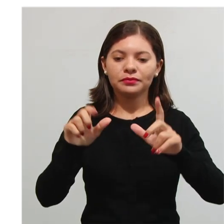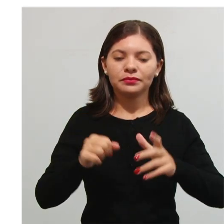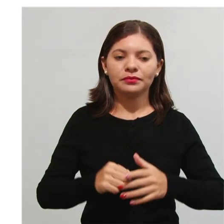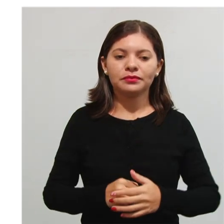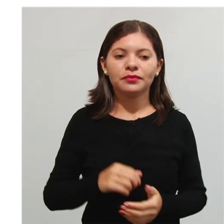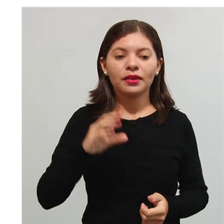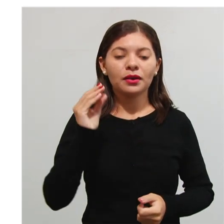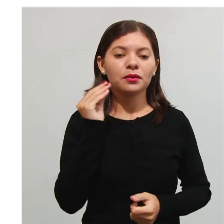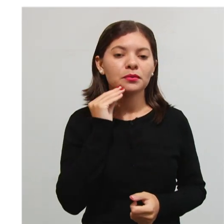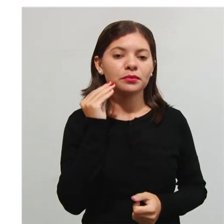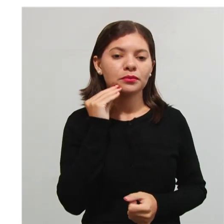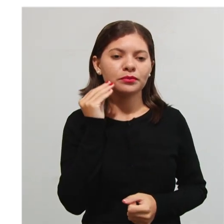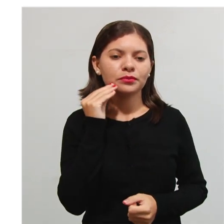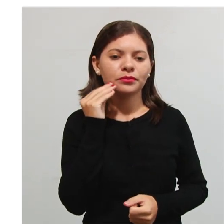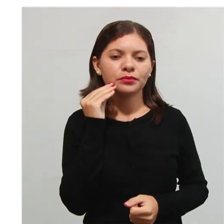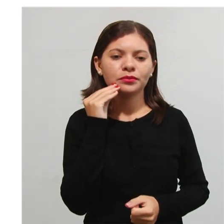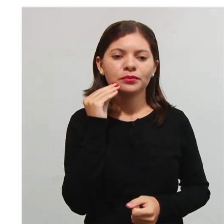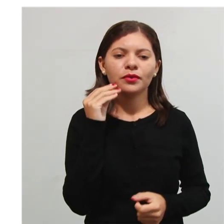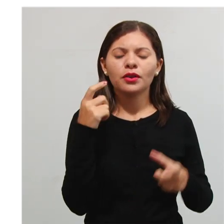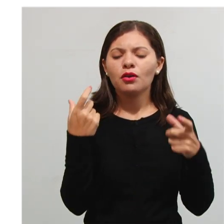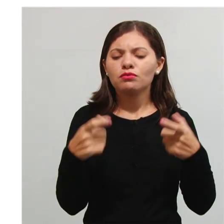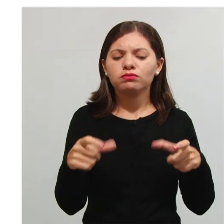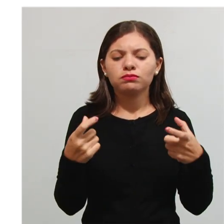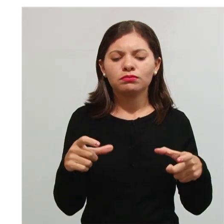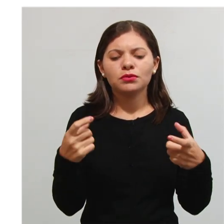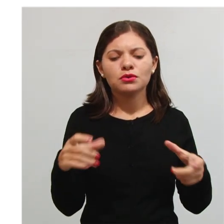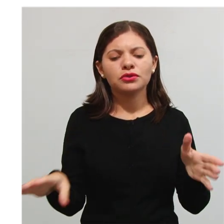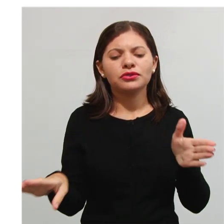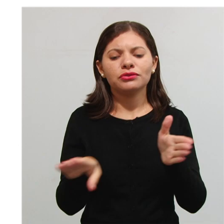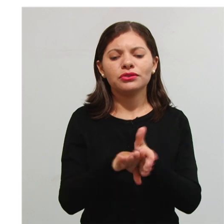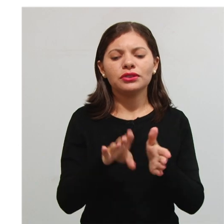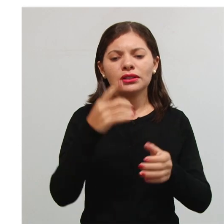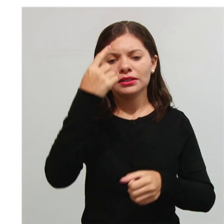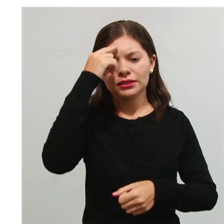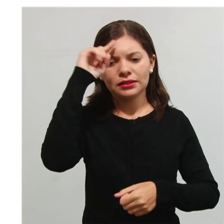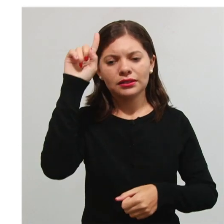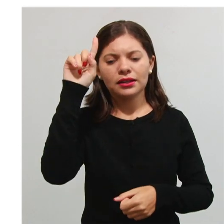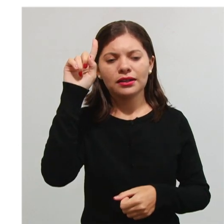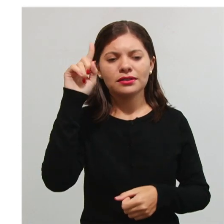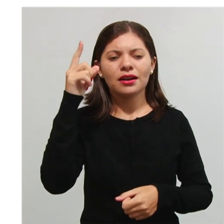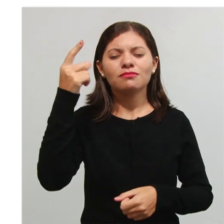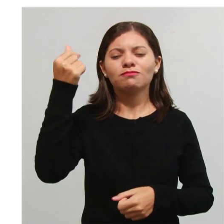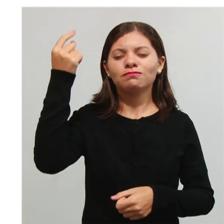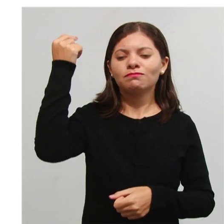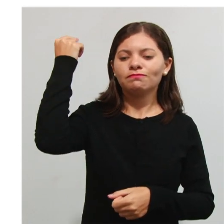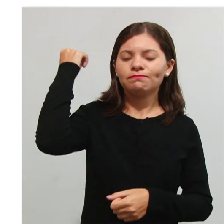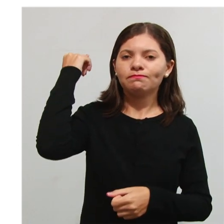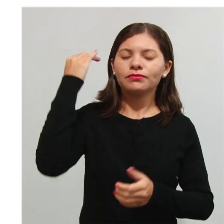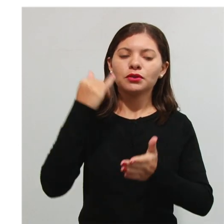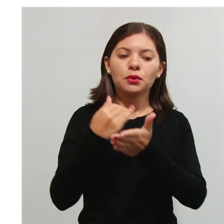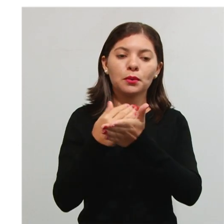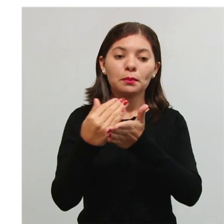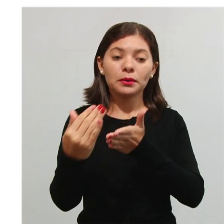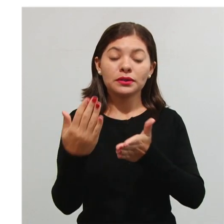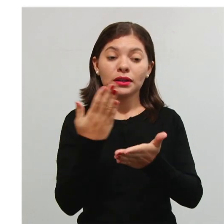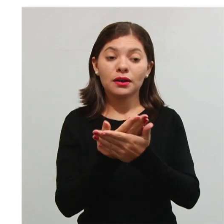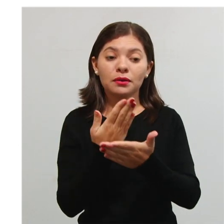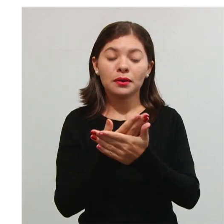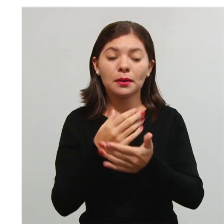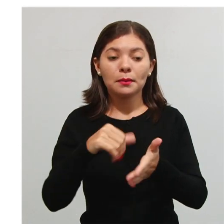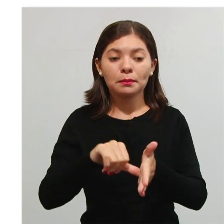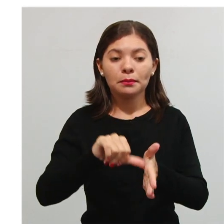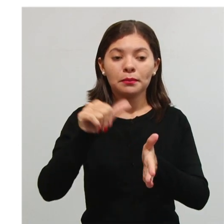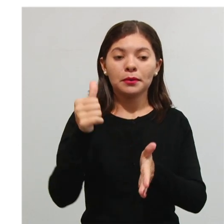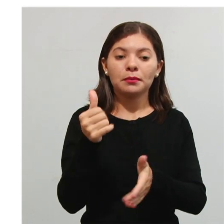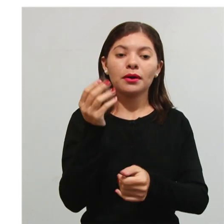a oportunidade. De onde que vêm essas ideias que nós temos falado desde o início da aula? Primeiro, essas ideias podem